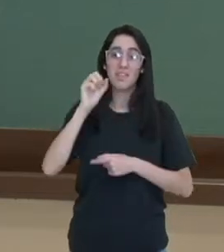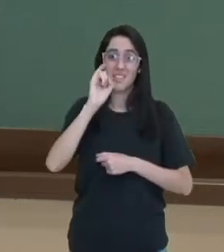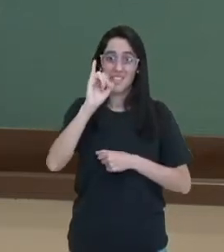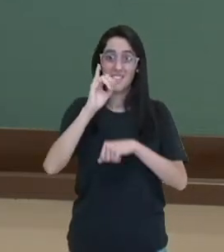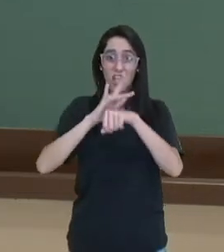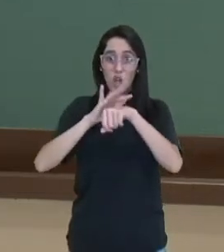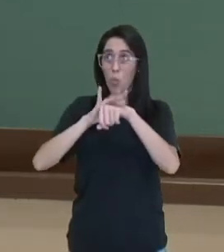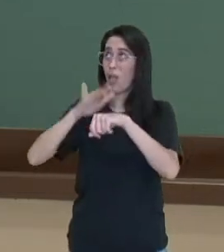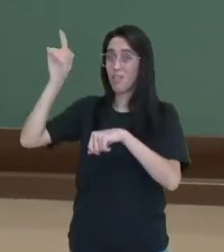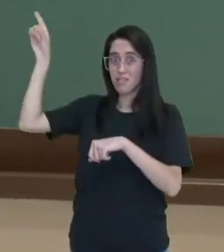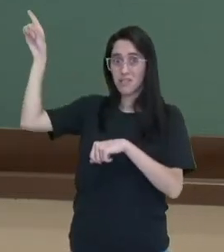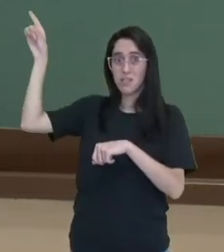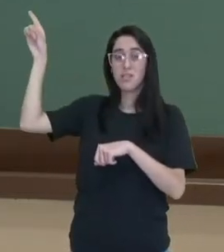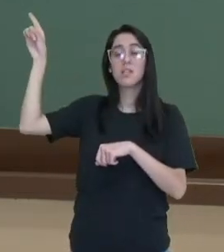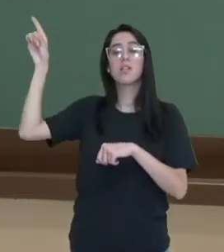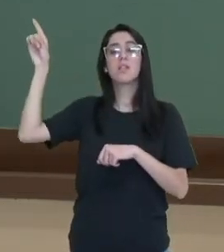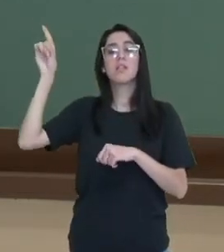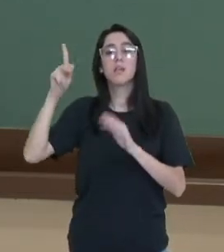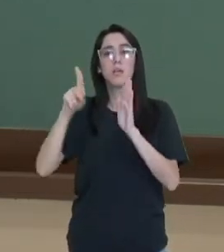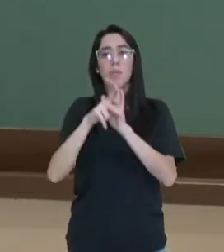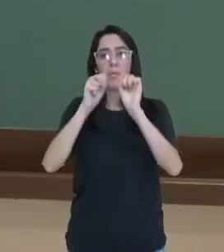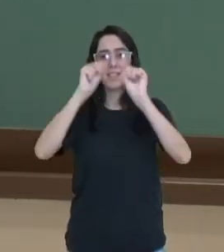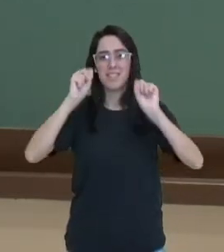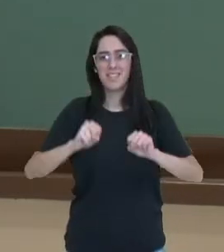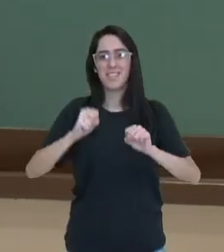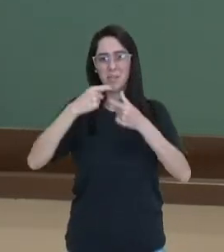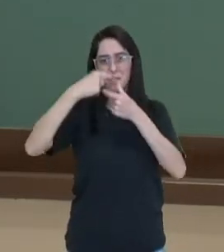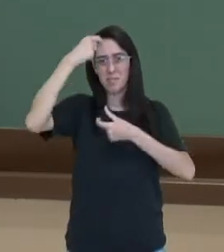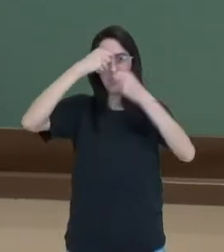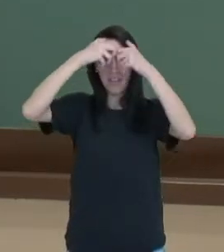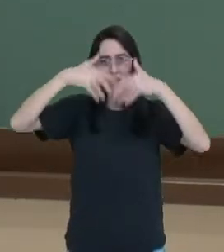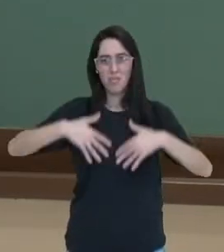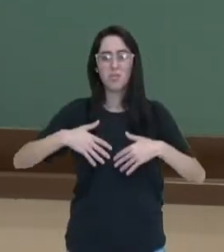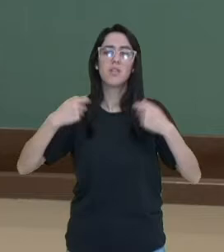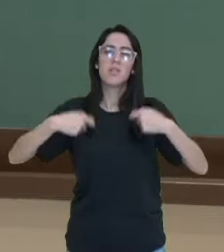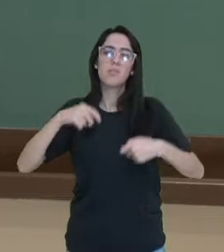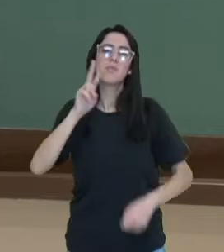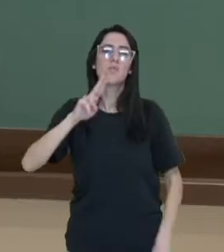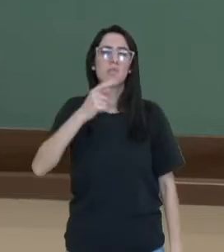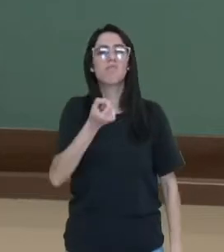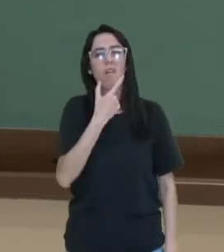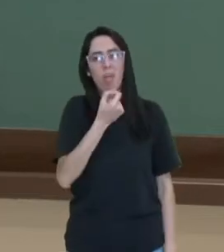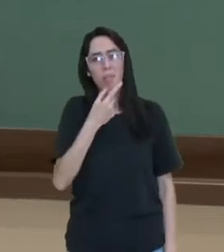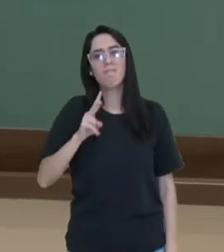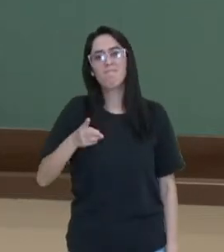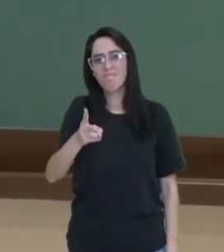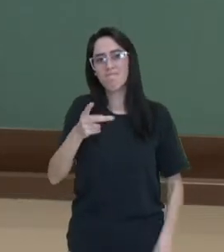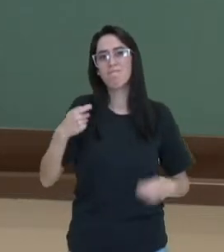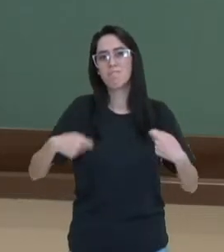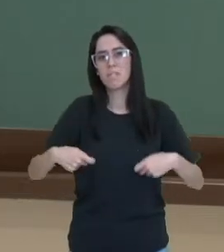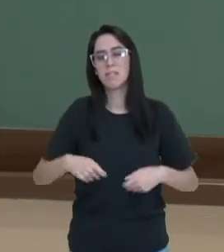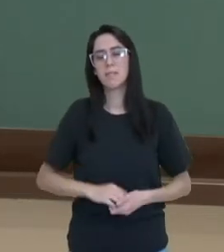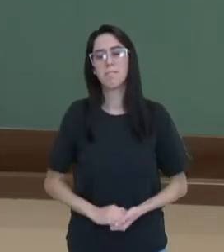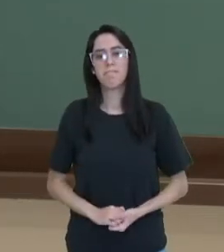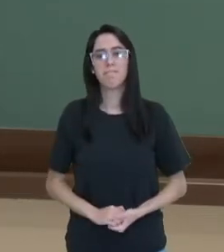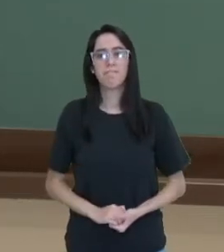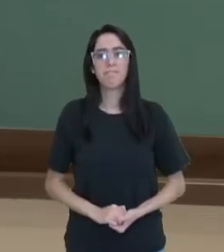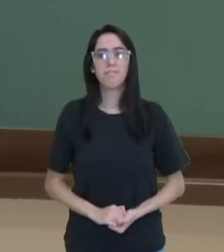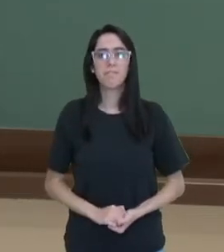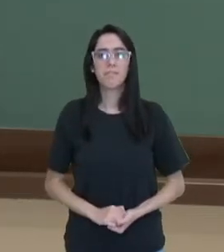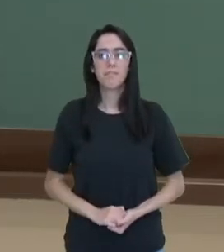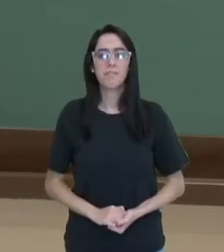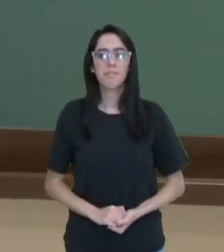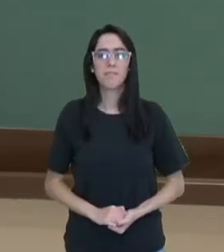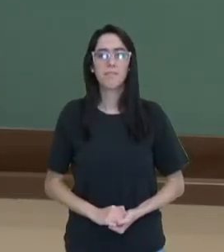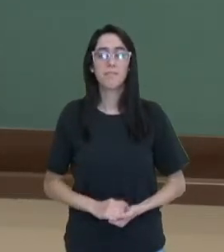não degenerativa do sistema nervoso, geralmente você vai fazer uso de medicação contínua. Bom, nós vamos